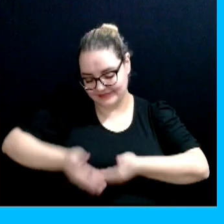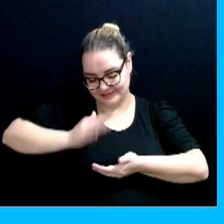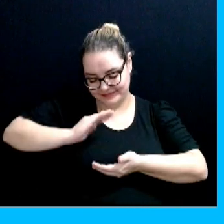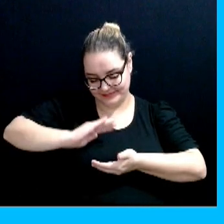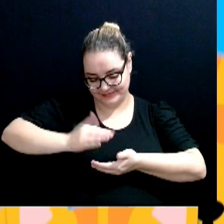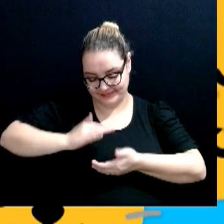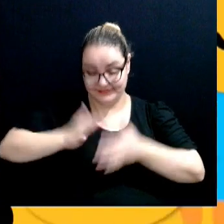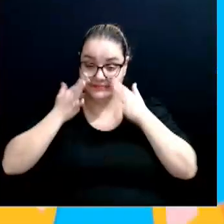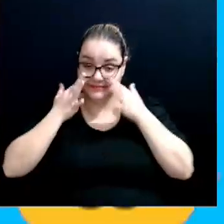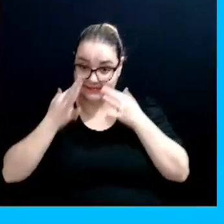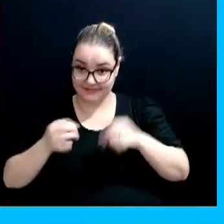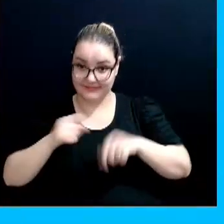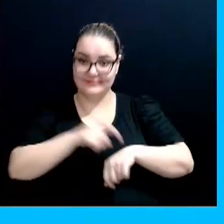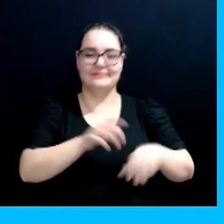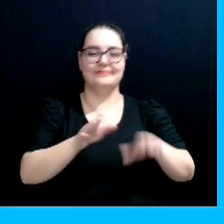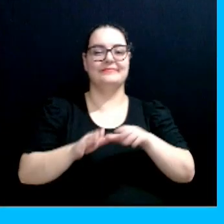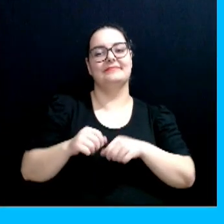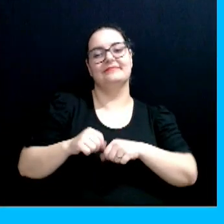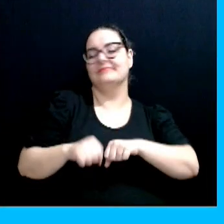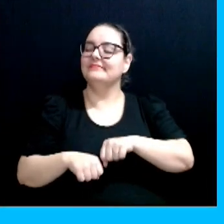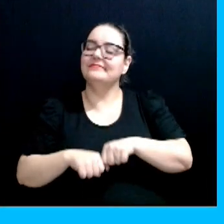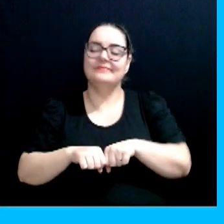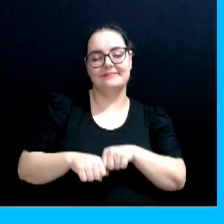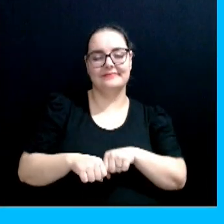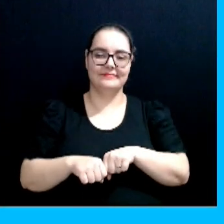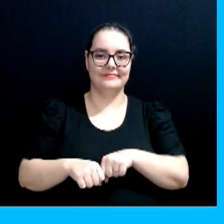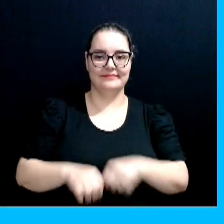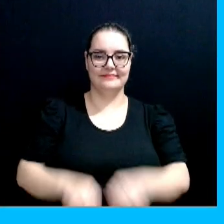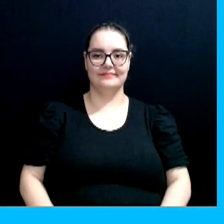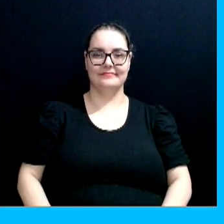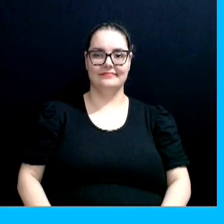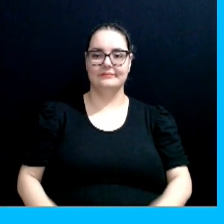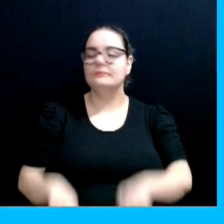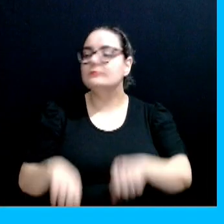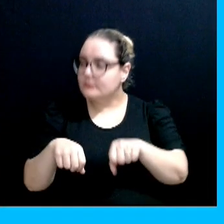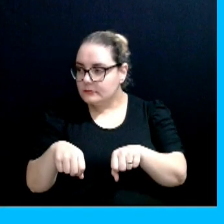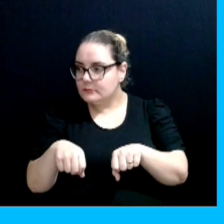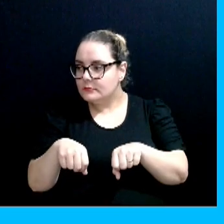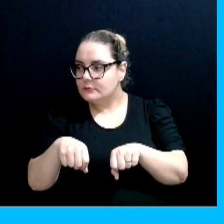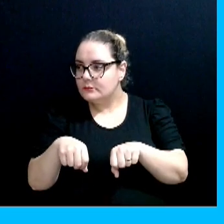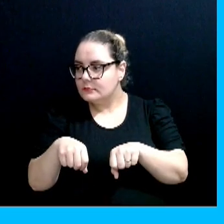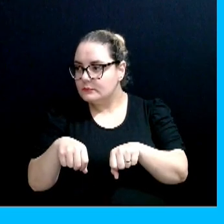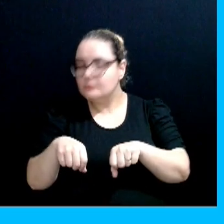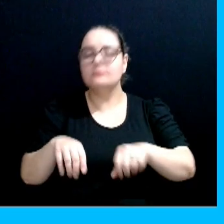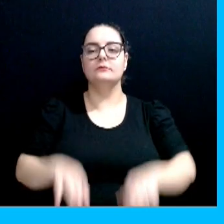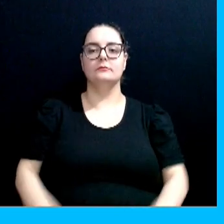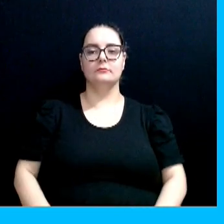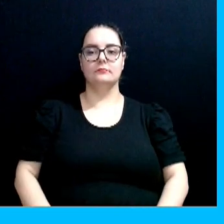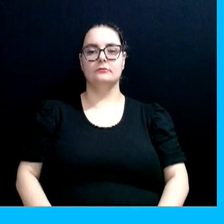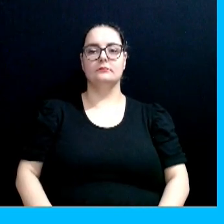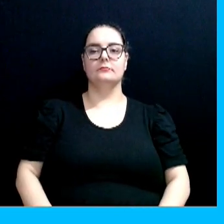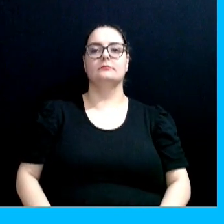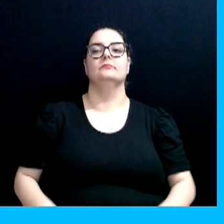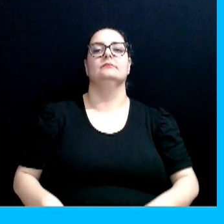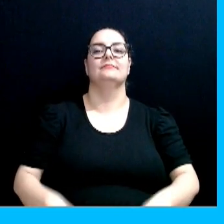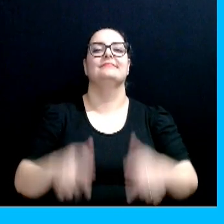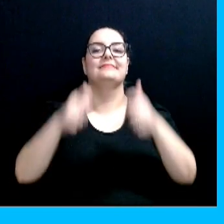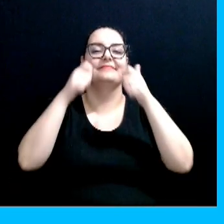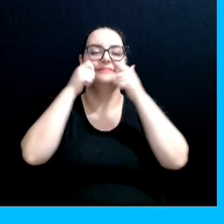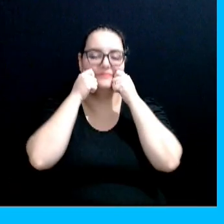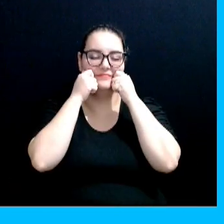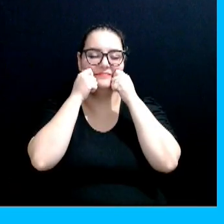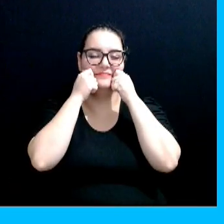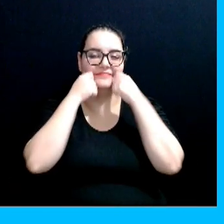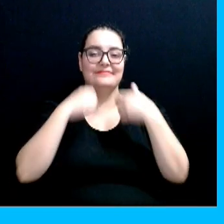momentos de aconchego. Uma dose diária de fofura atende pelo nome de Tom. Com apenas 2